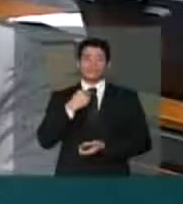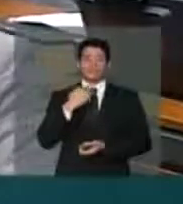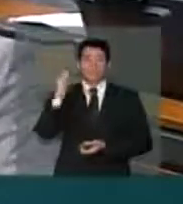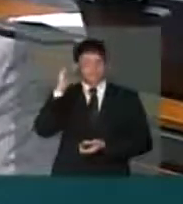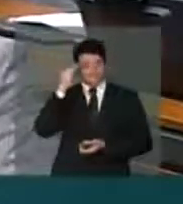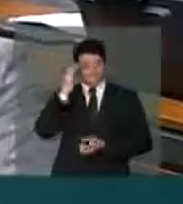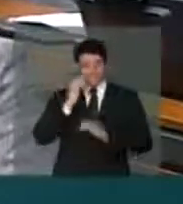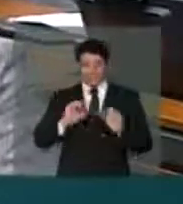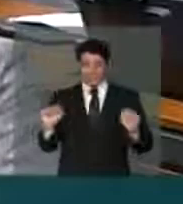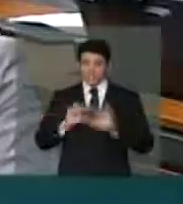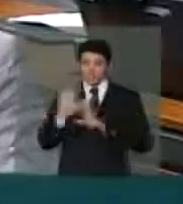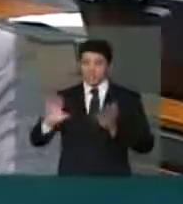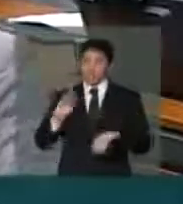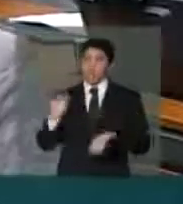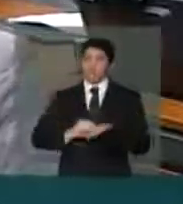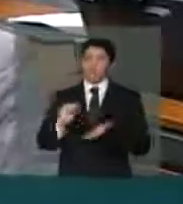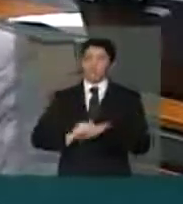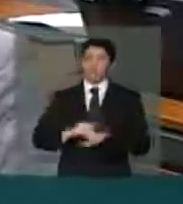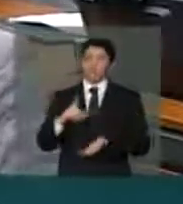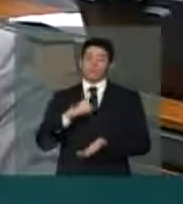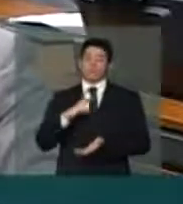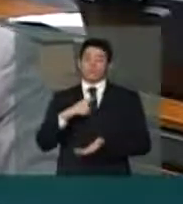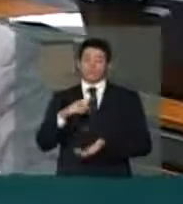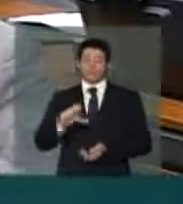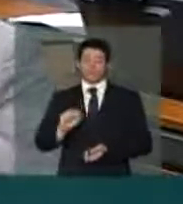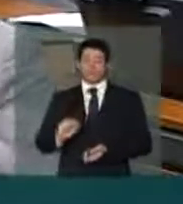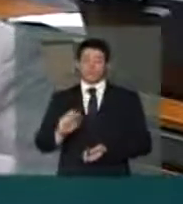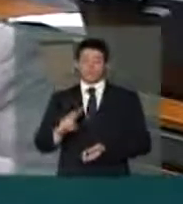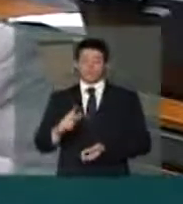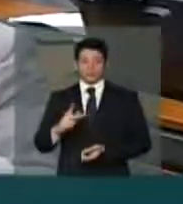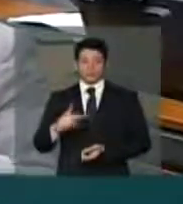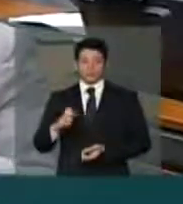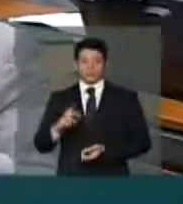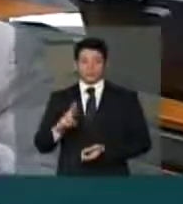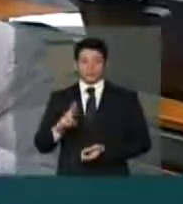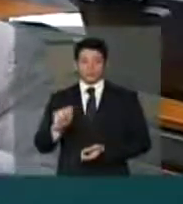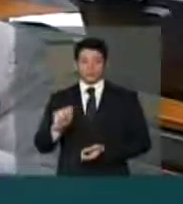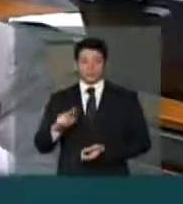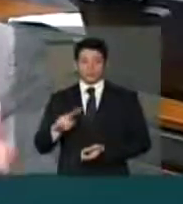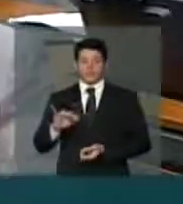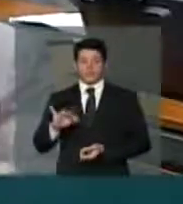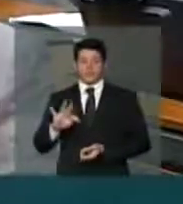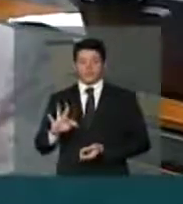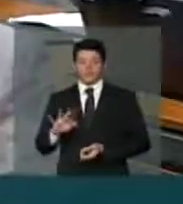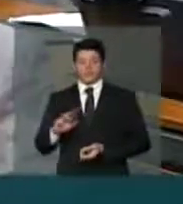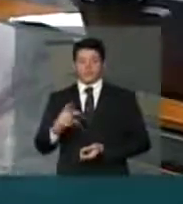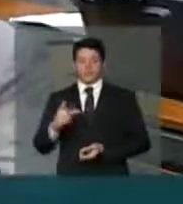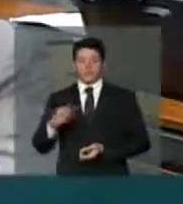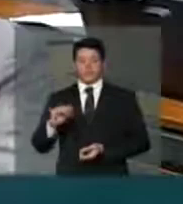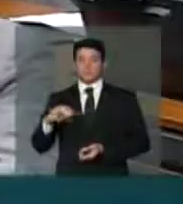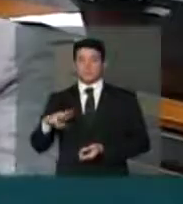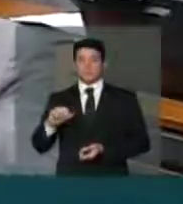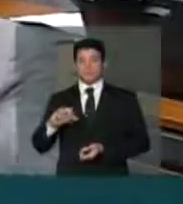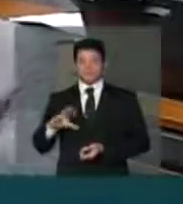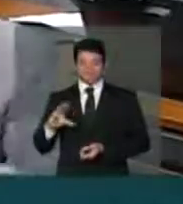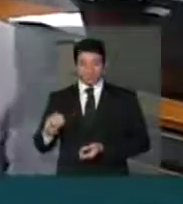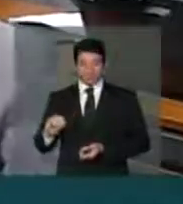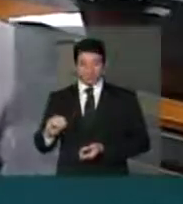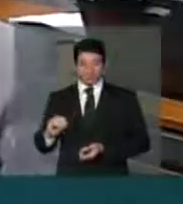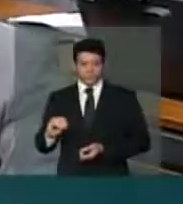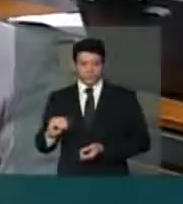se fazer um superávit primário. Então, é dentro dessa lógica, muito menos preocupado com a terminologia de empréstimo ou não, mas muito